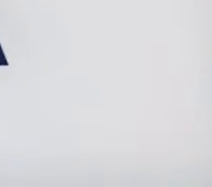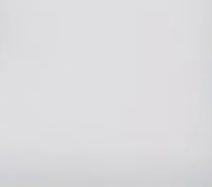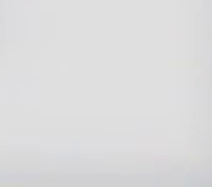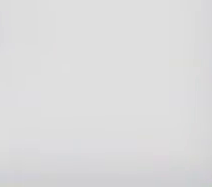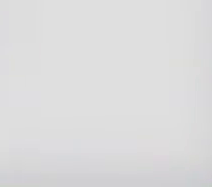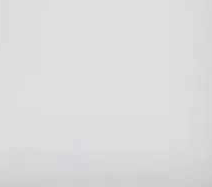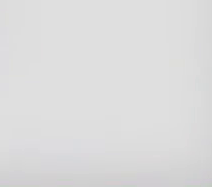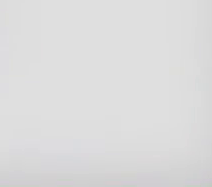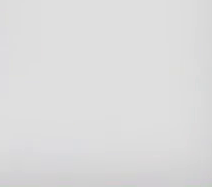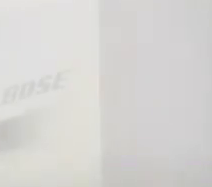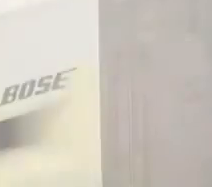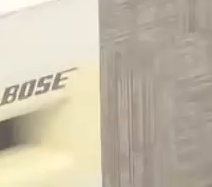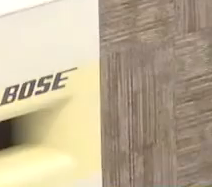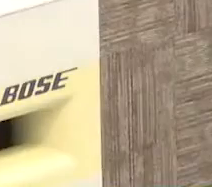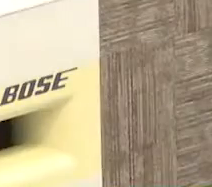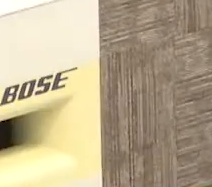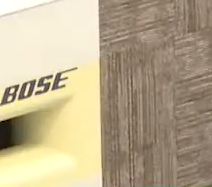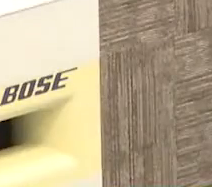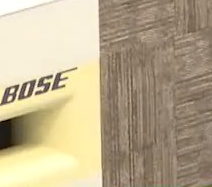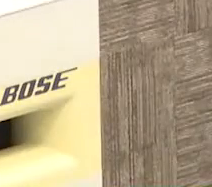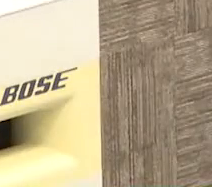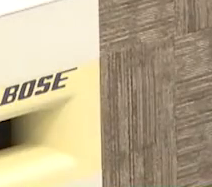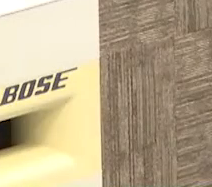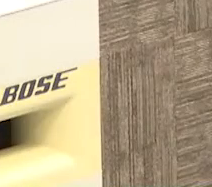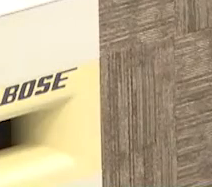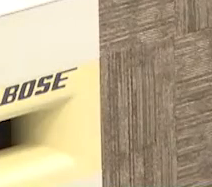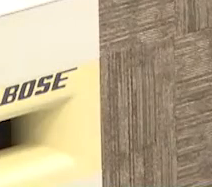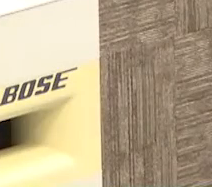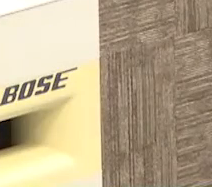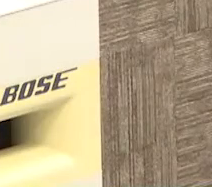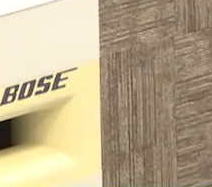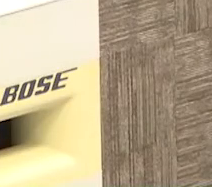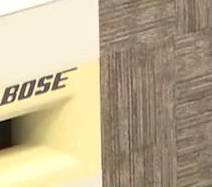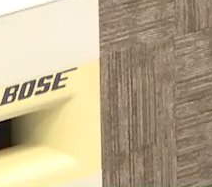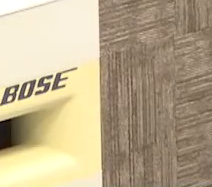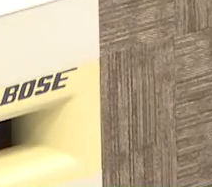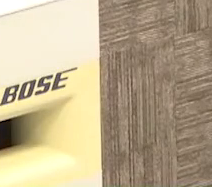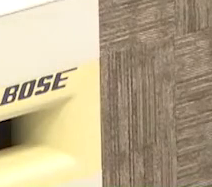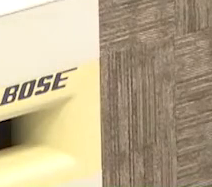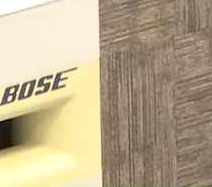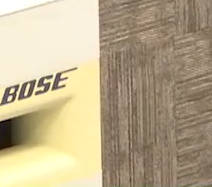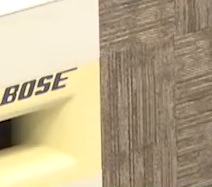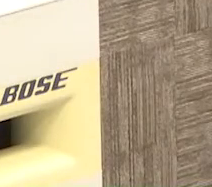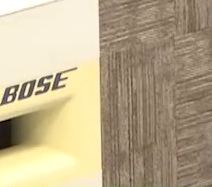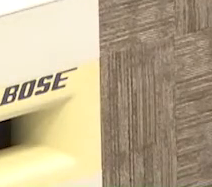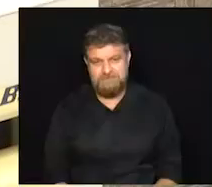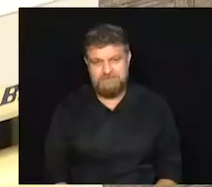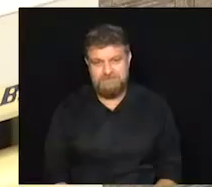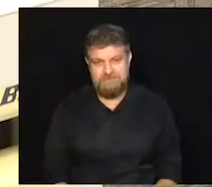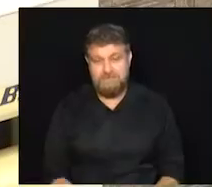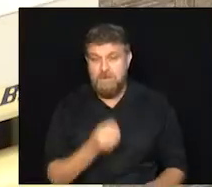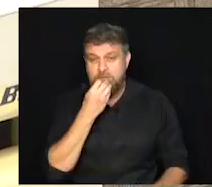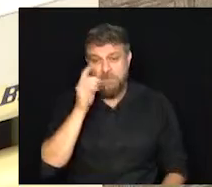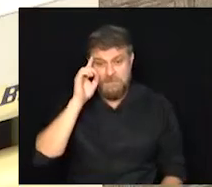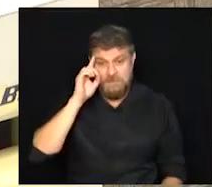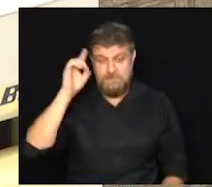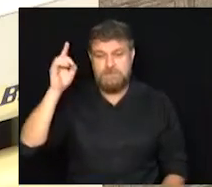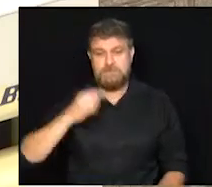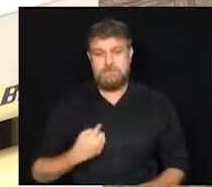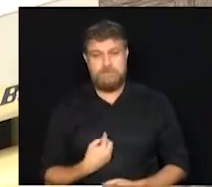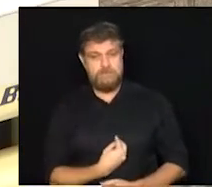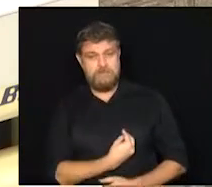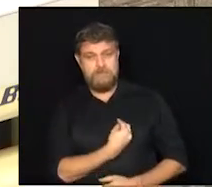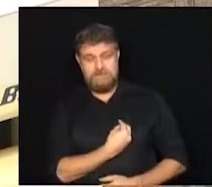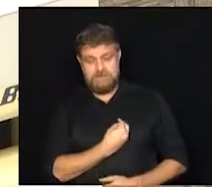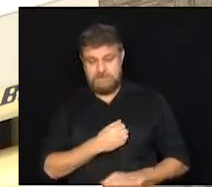TV Câmara, Campinas. Olá, bom dia, são 10 horas e 3 minutos, nós estamos ao vivo aqui